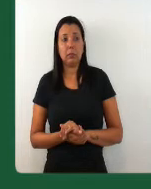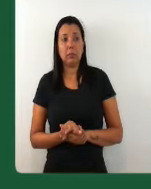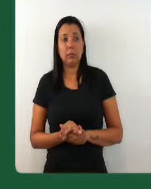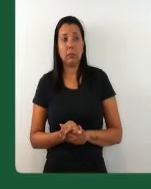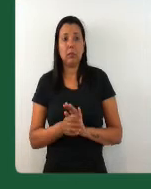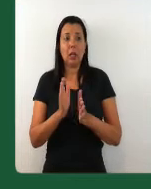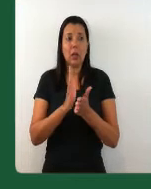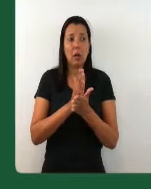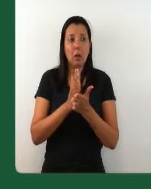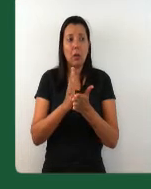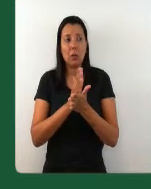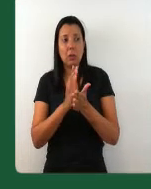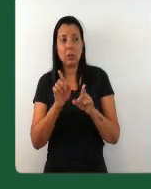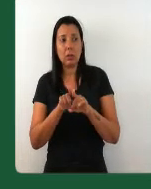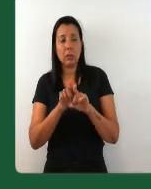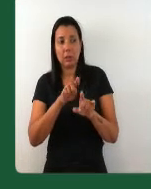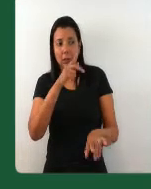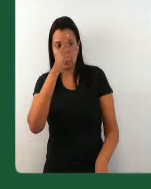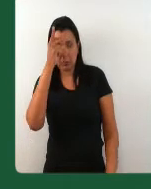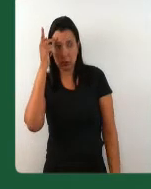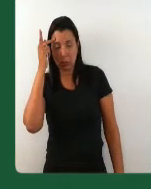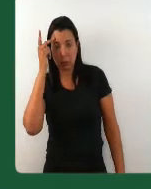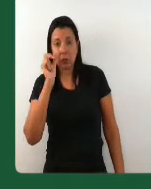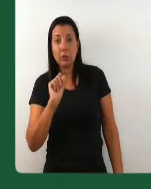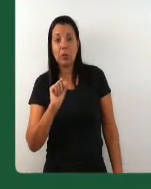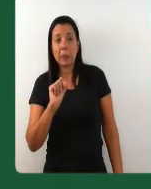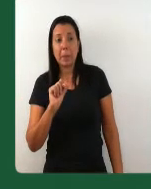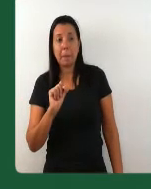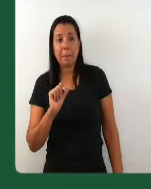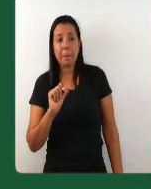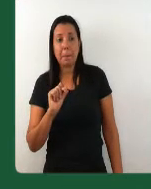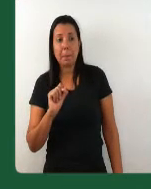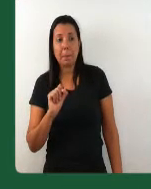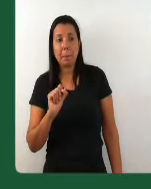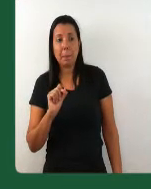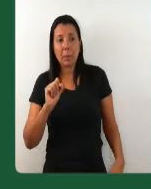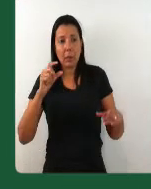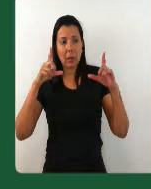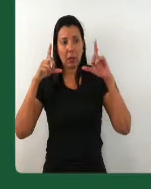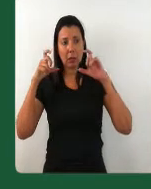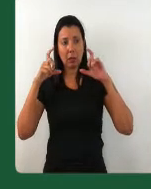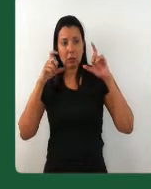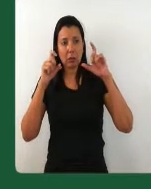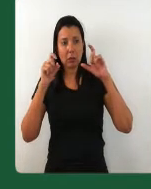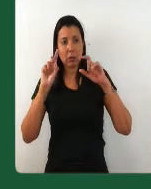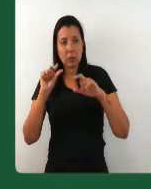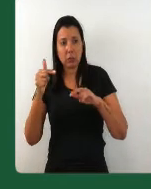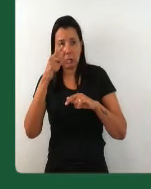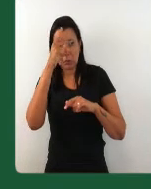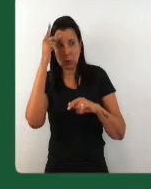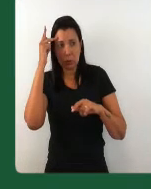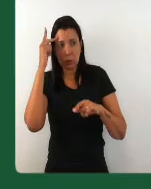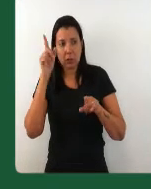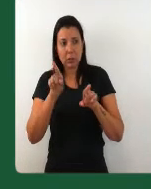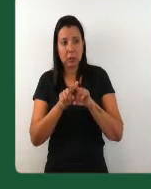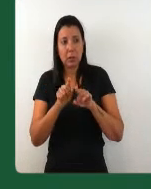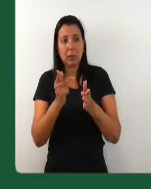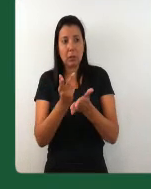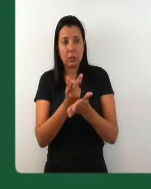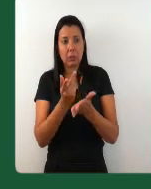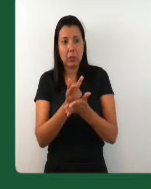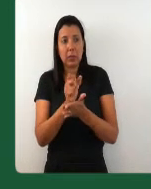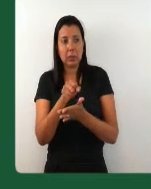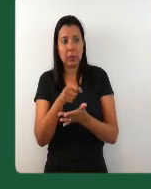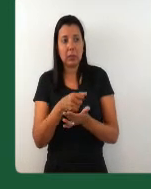Alguns casos, os pacientes, essa é a foto de uma outra paciente com fissura,